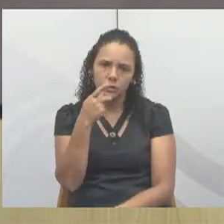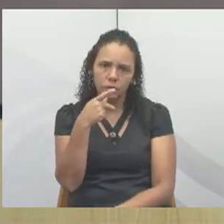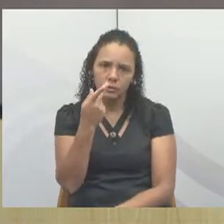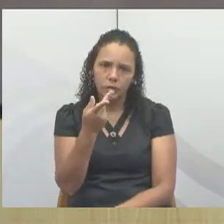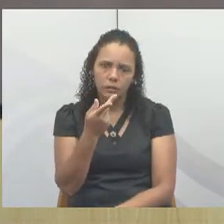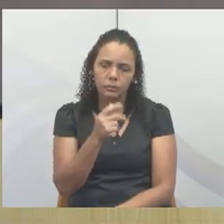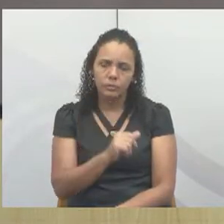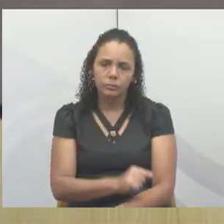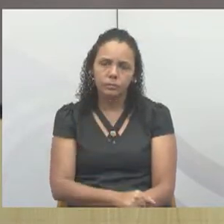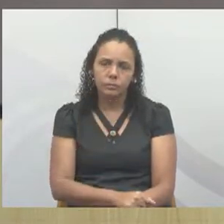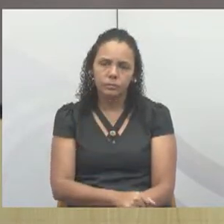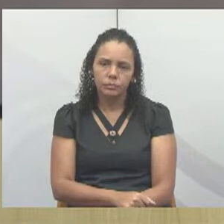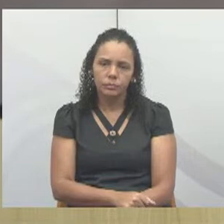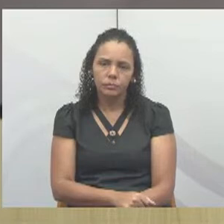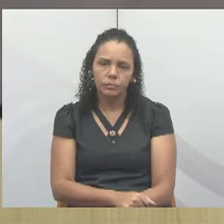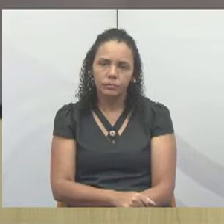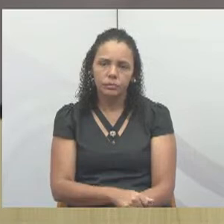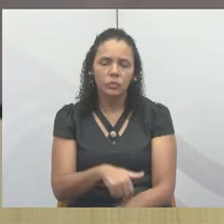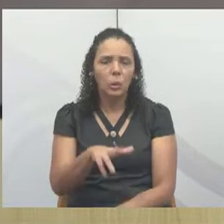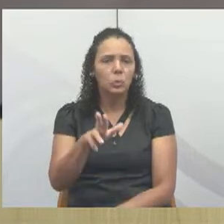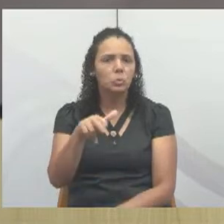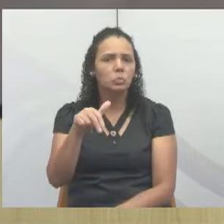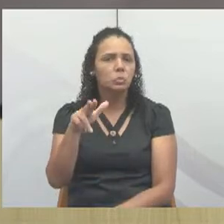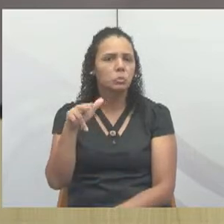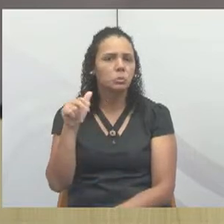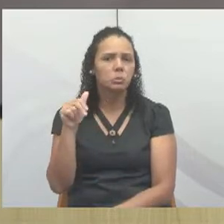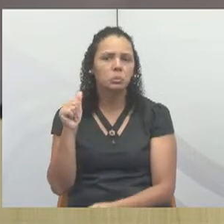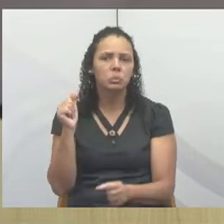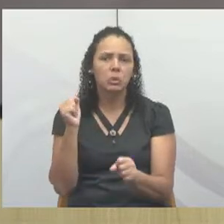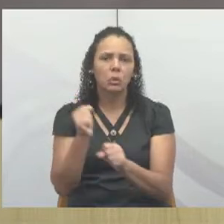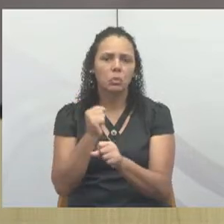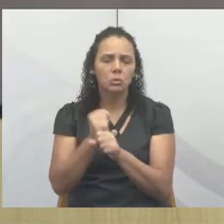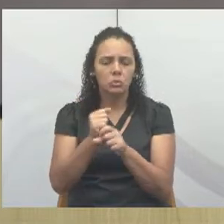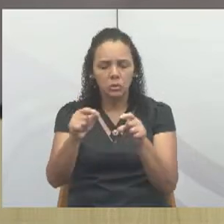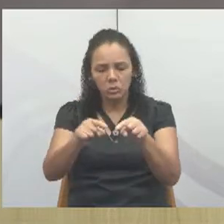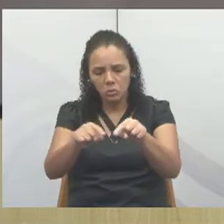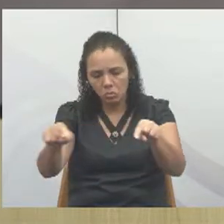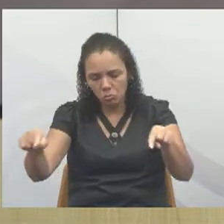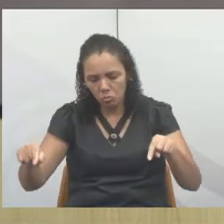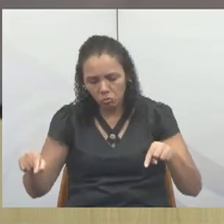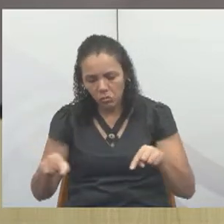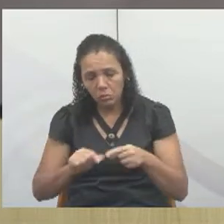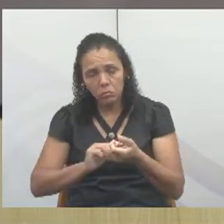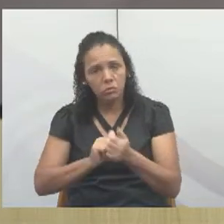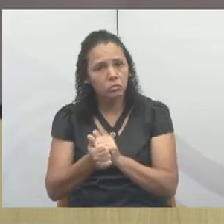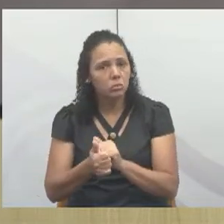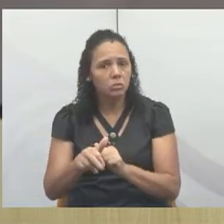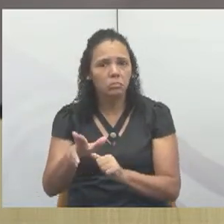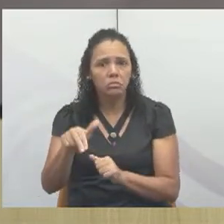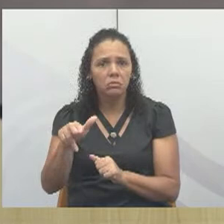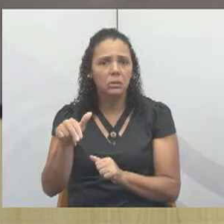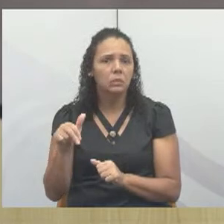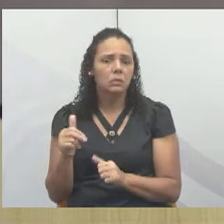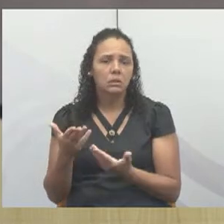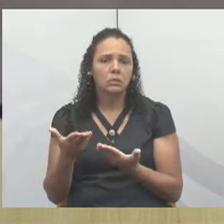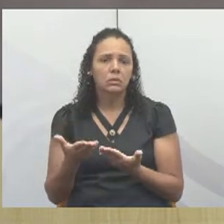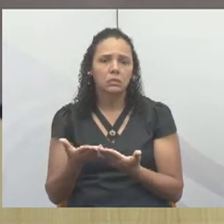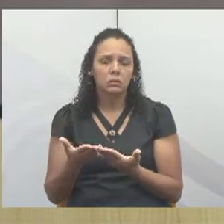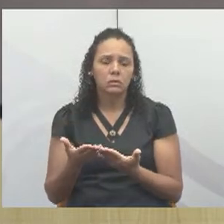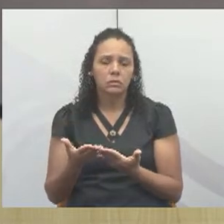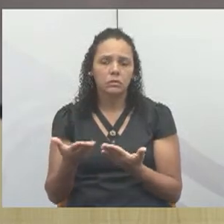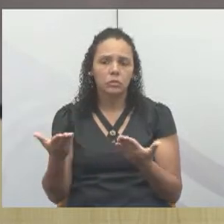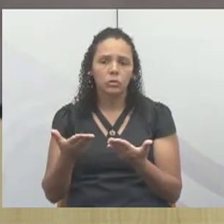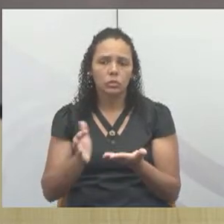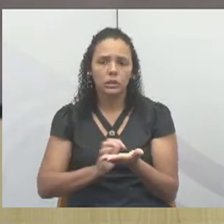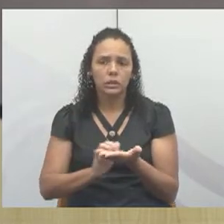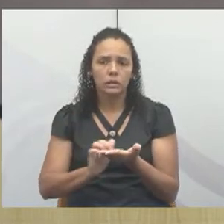nunca cai uma construção de um campo de futebol. Todas as vezes. Hoje, a Secretaria